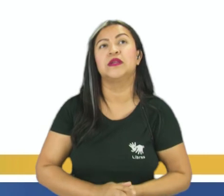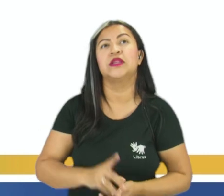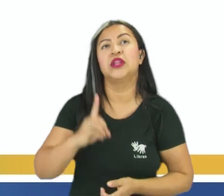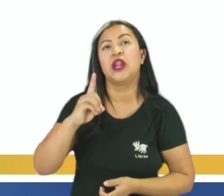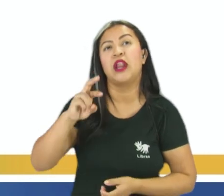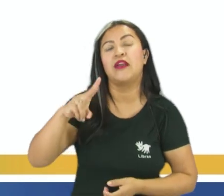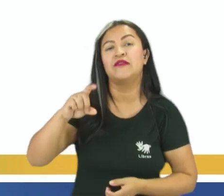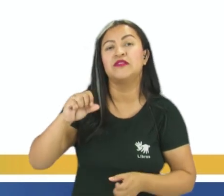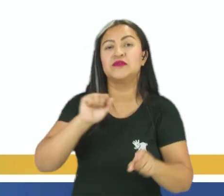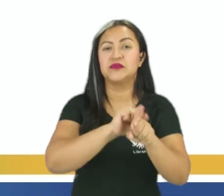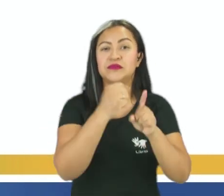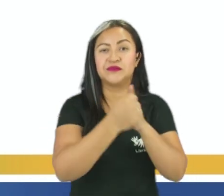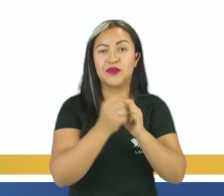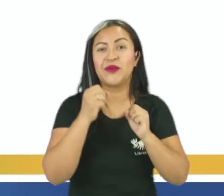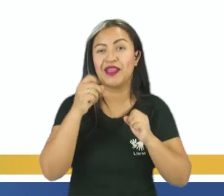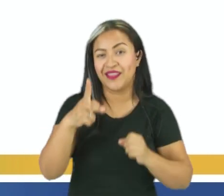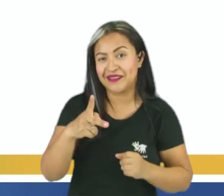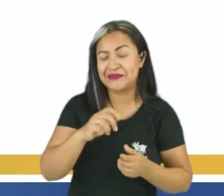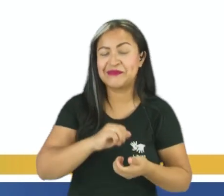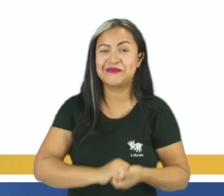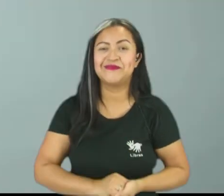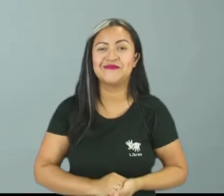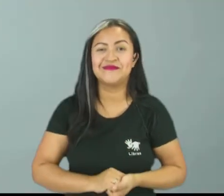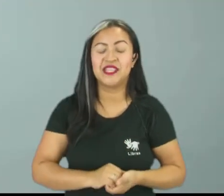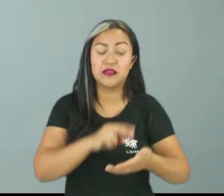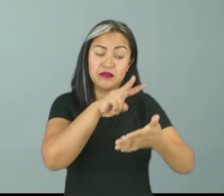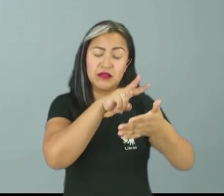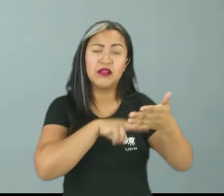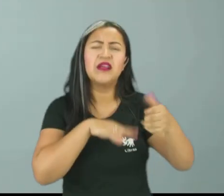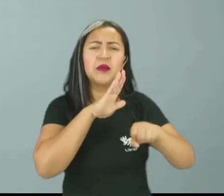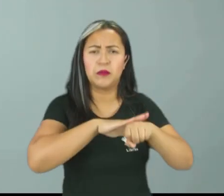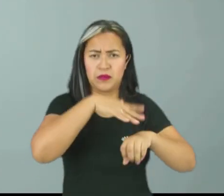e Eugenia. Ok, pessoal? Então, leiam mais sobre